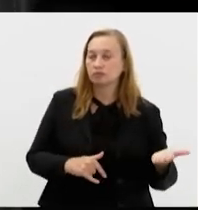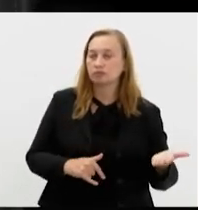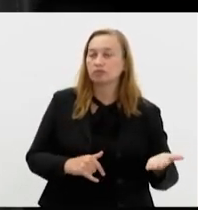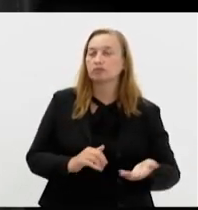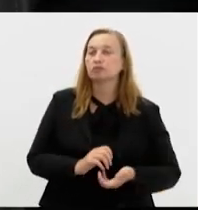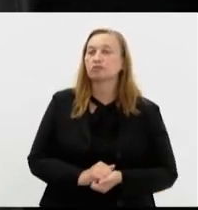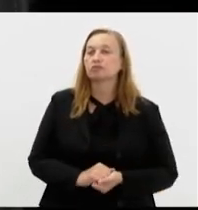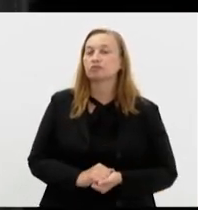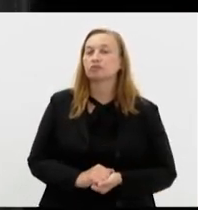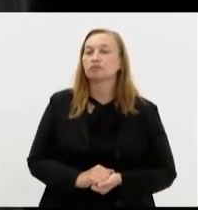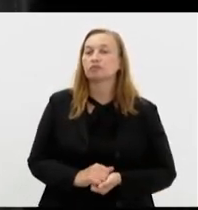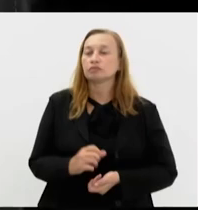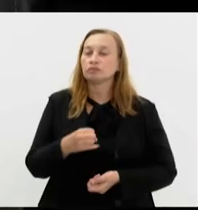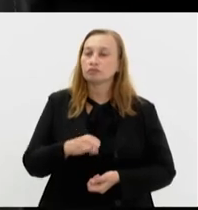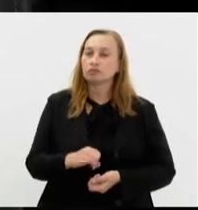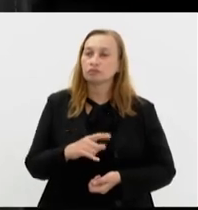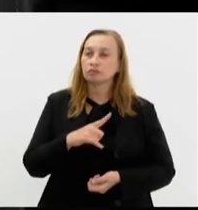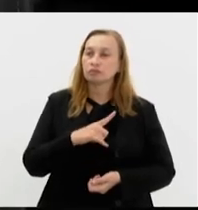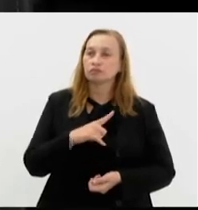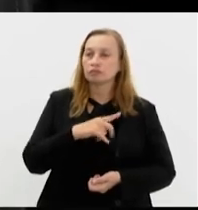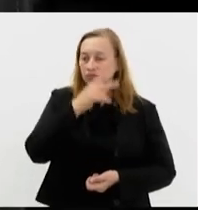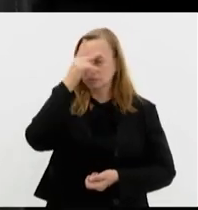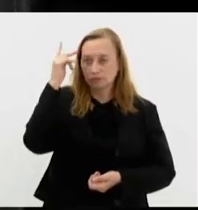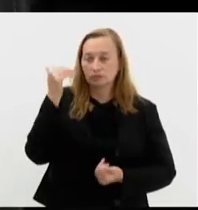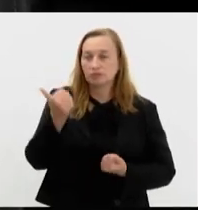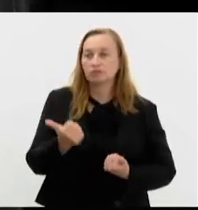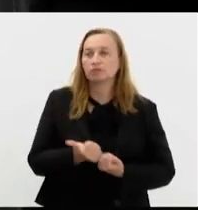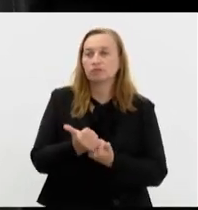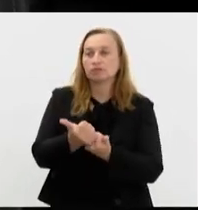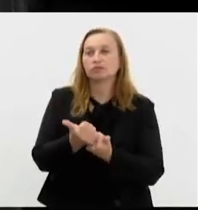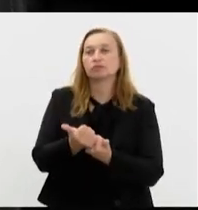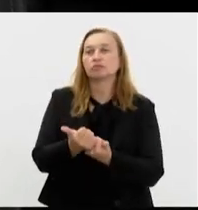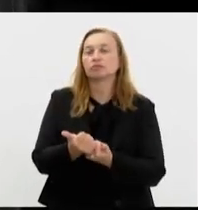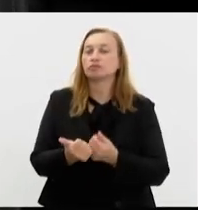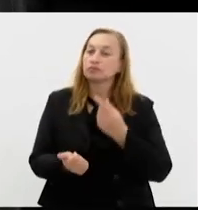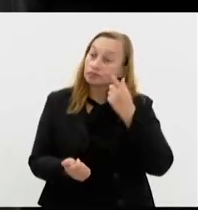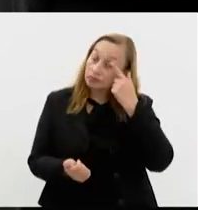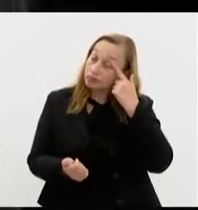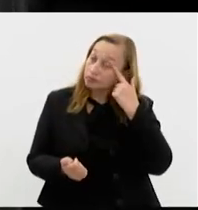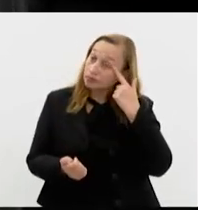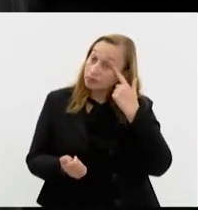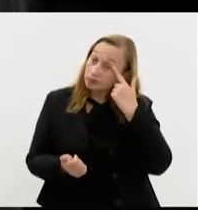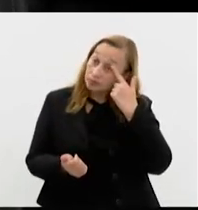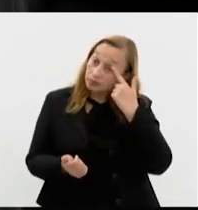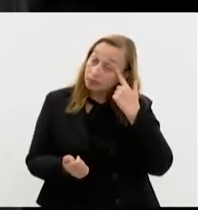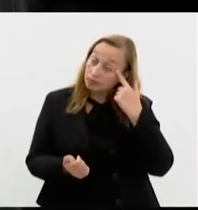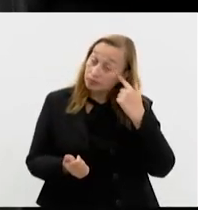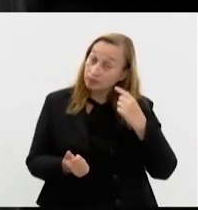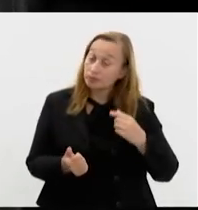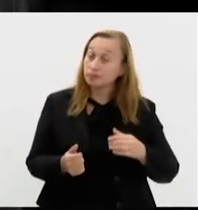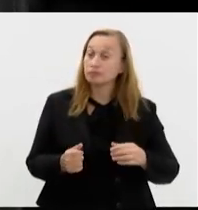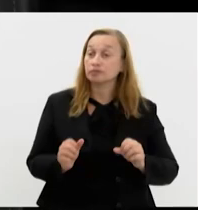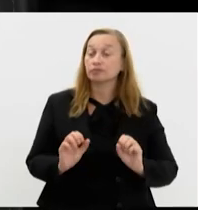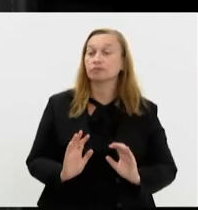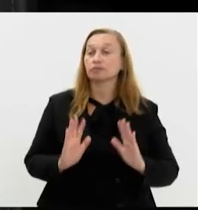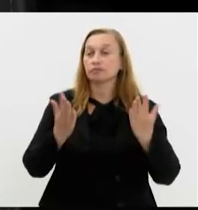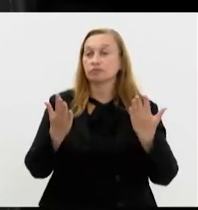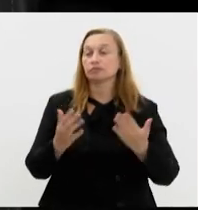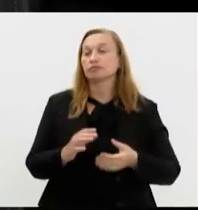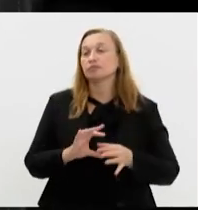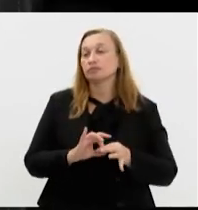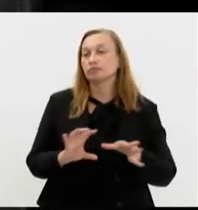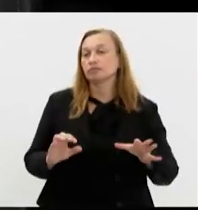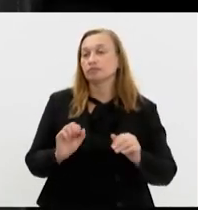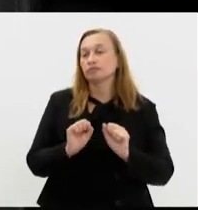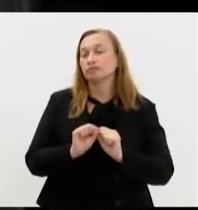utilizarem pessoas auxiliando a transmissão daquele evento isso para deixar